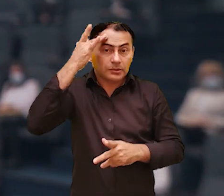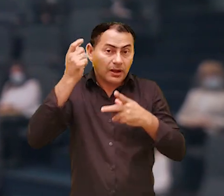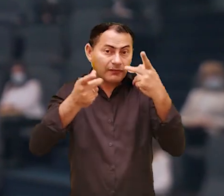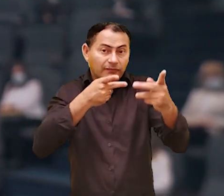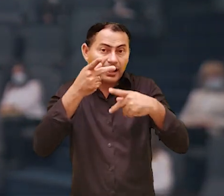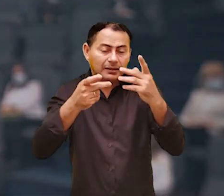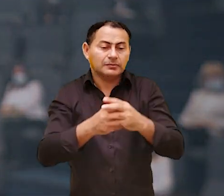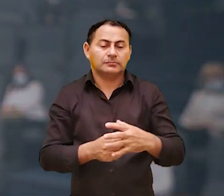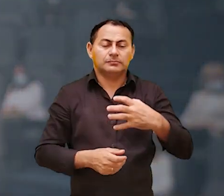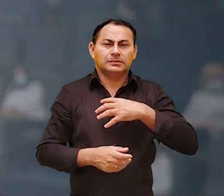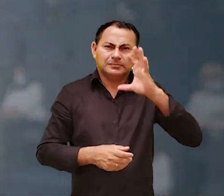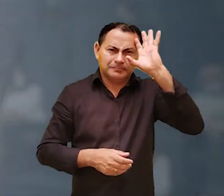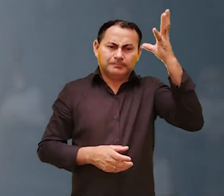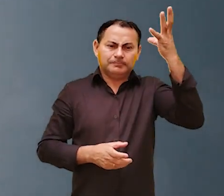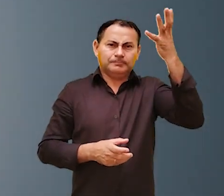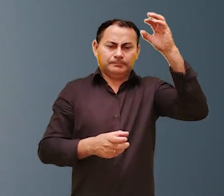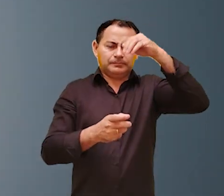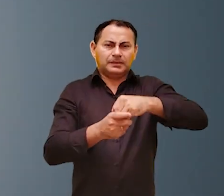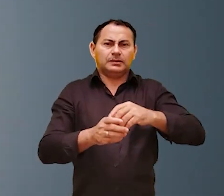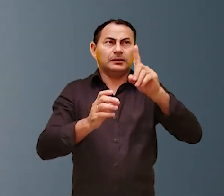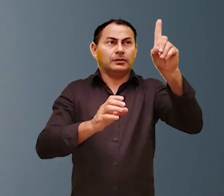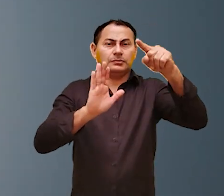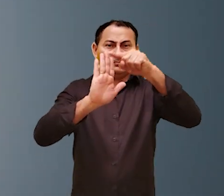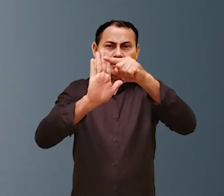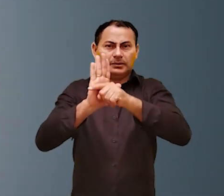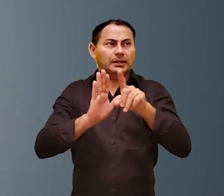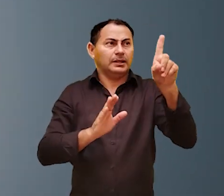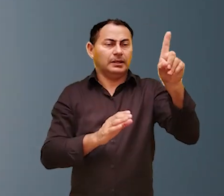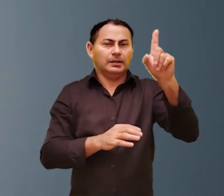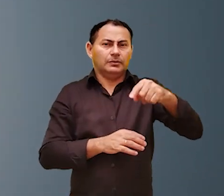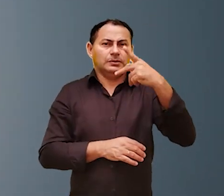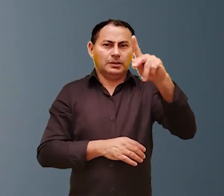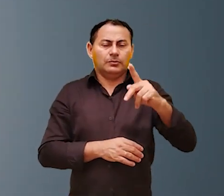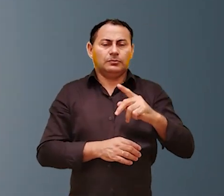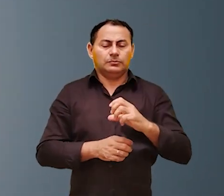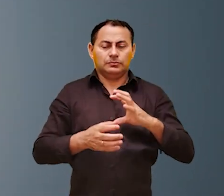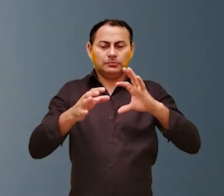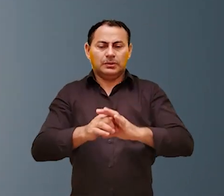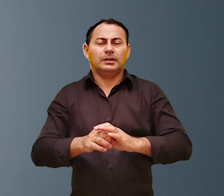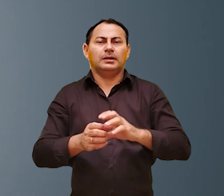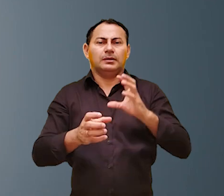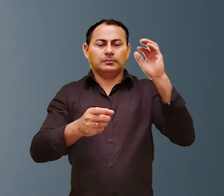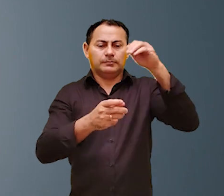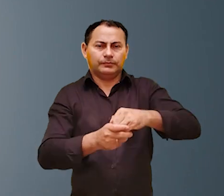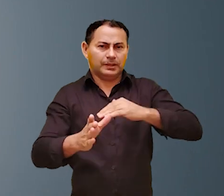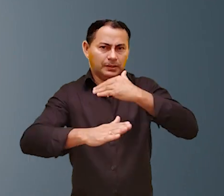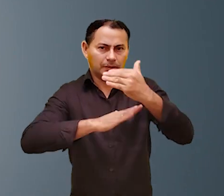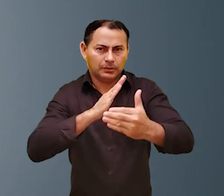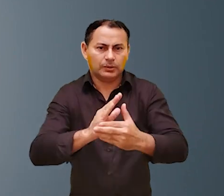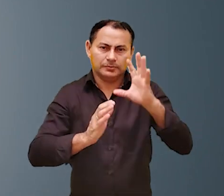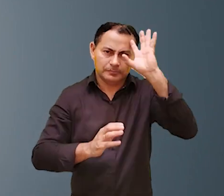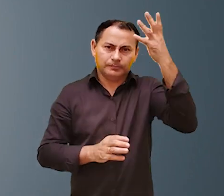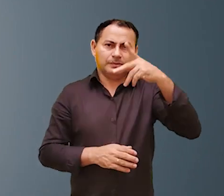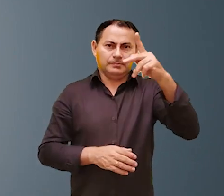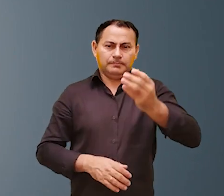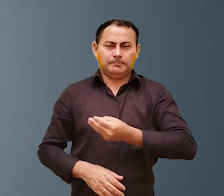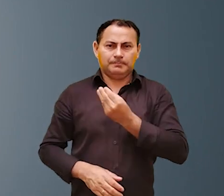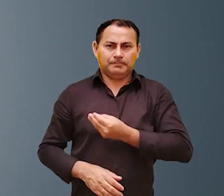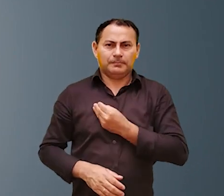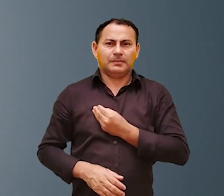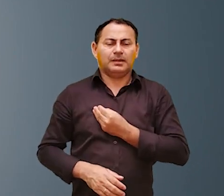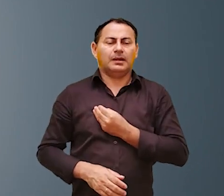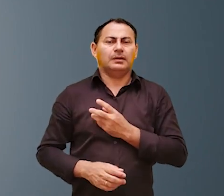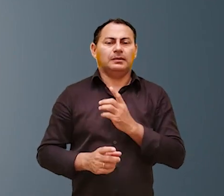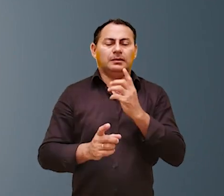as pessoas dizem que decidiram incluir Deus em seus planos e que Ele é o seu sócio e será incluído em todas as decisões de